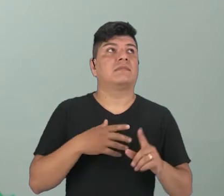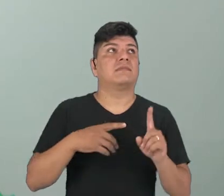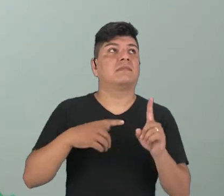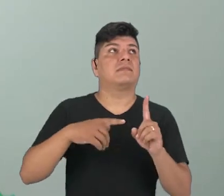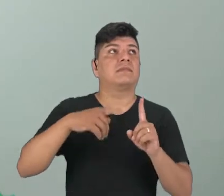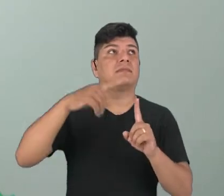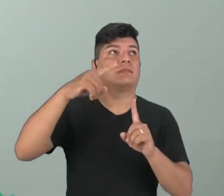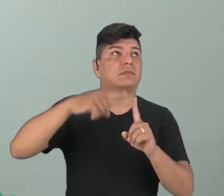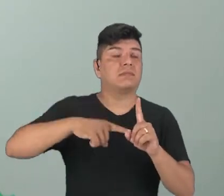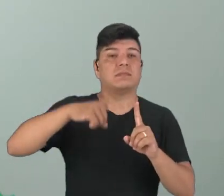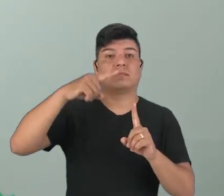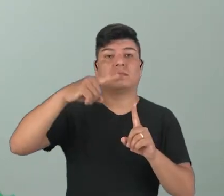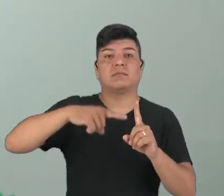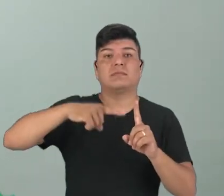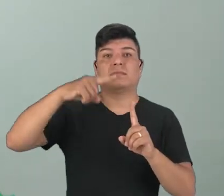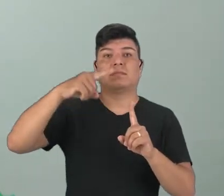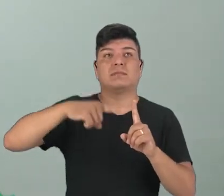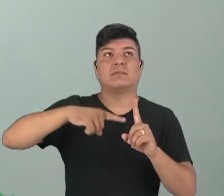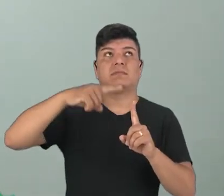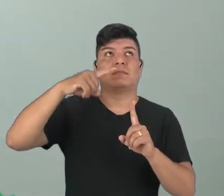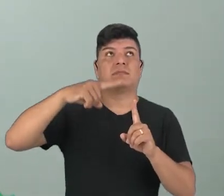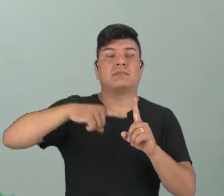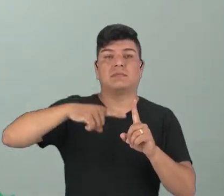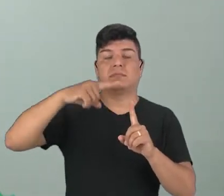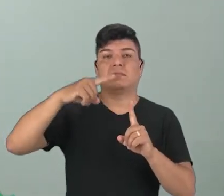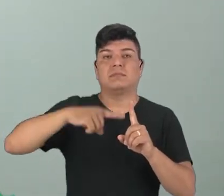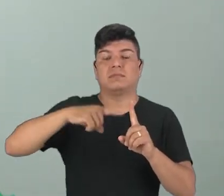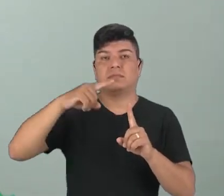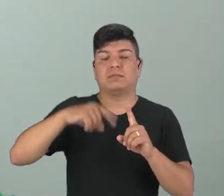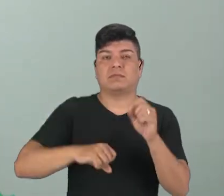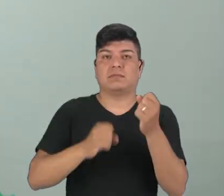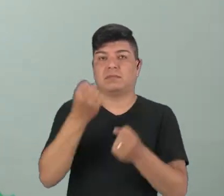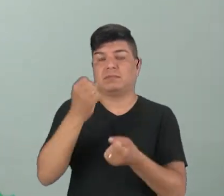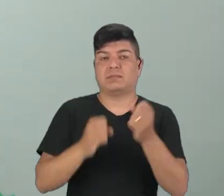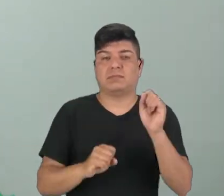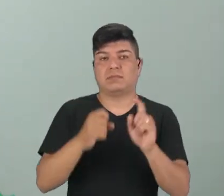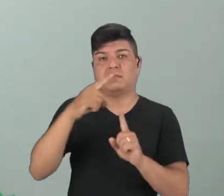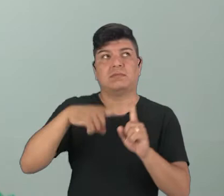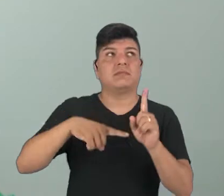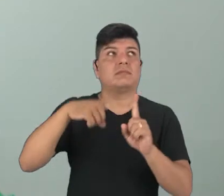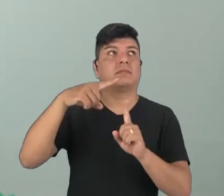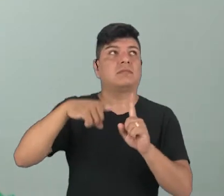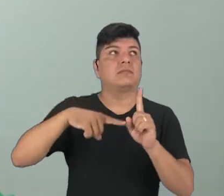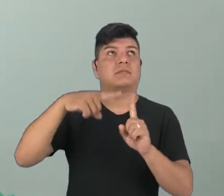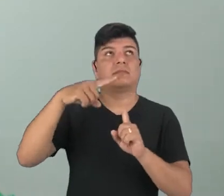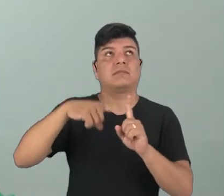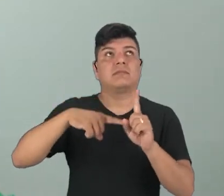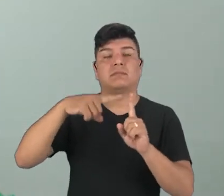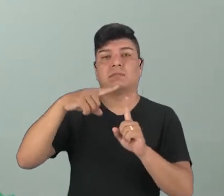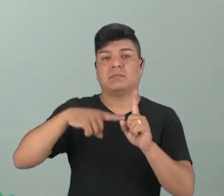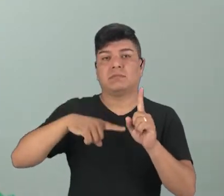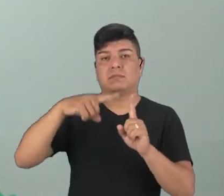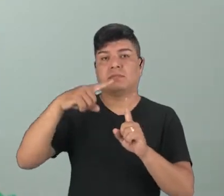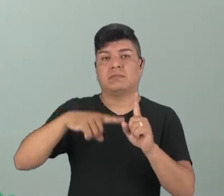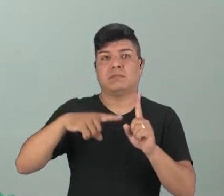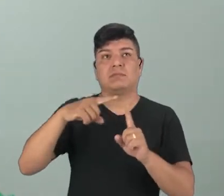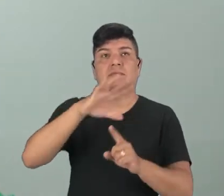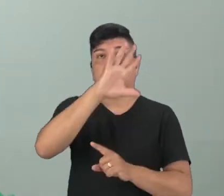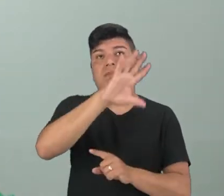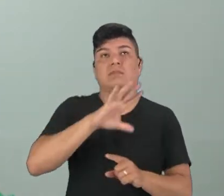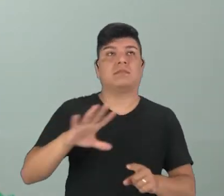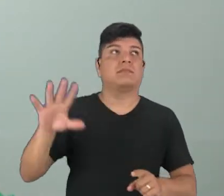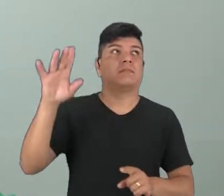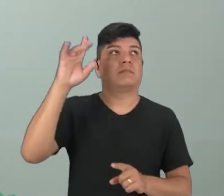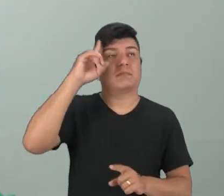ambiente, né? E também existe equipamentos que podem prever a temperatura, né, do ambiente por dias,